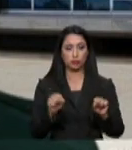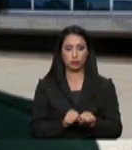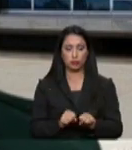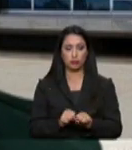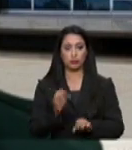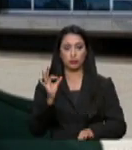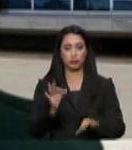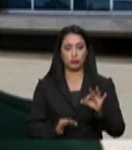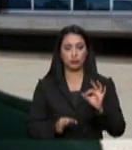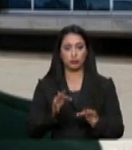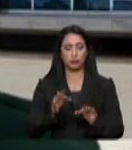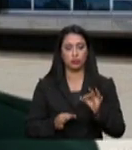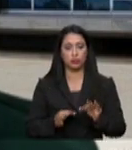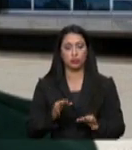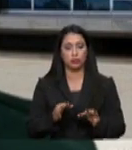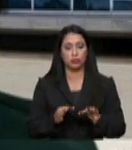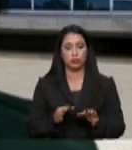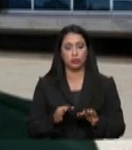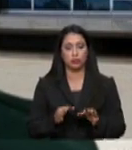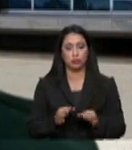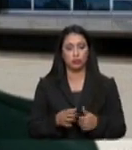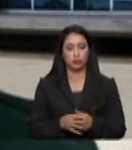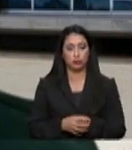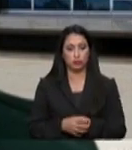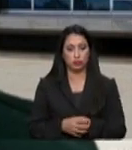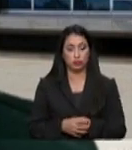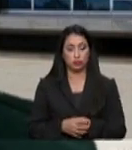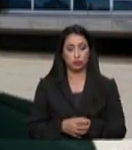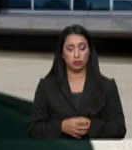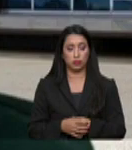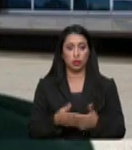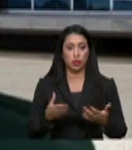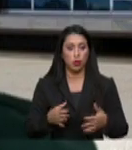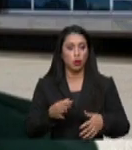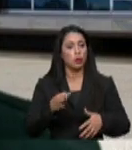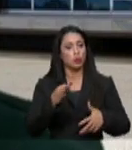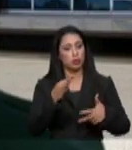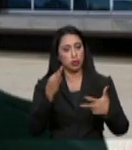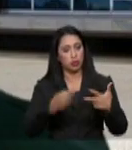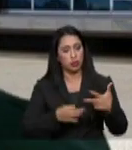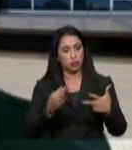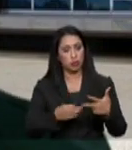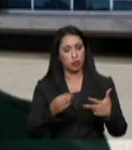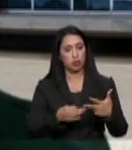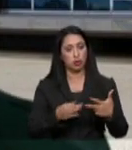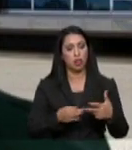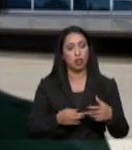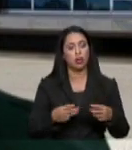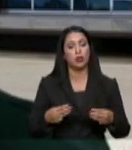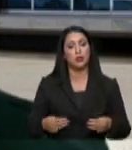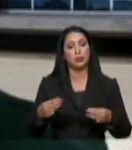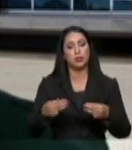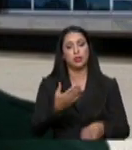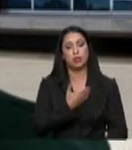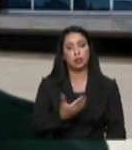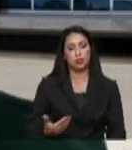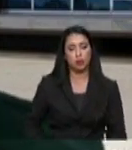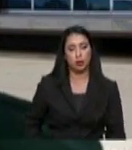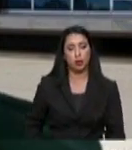Justiça o sistema de Justiça não é só o poder judiciário é o ministério público advocacia